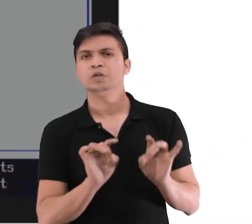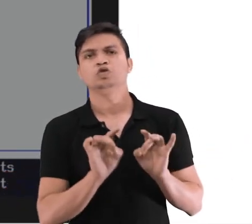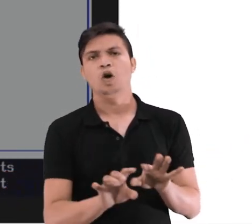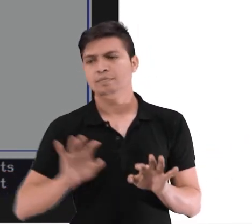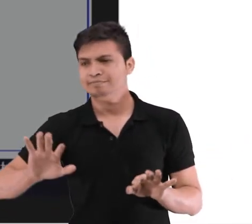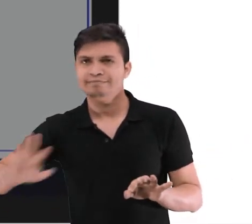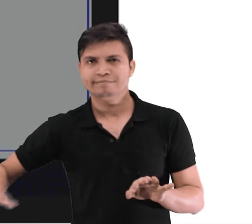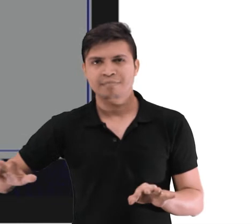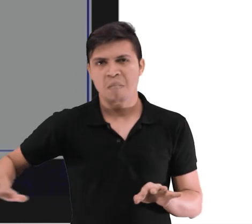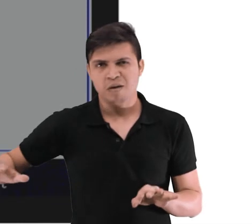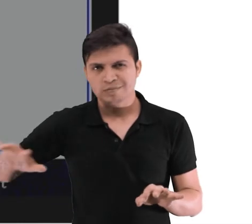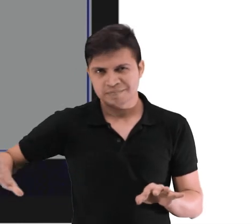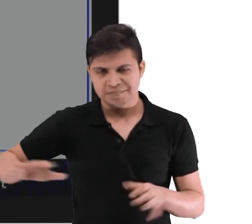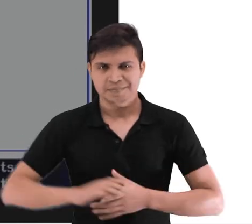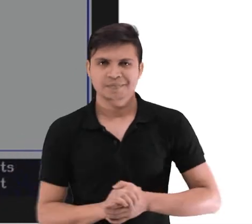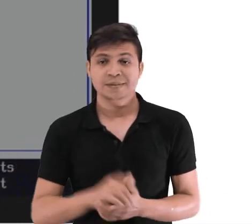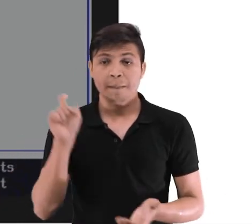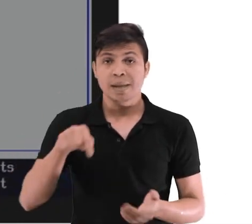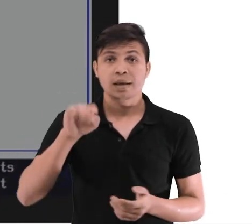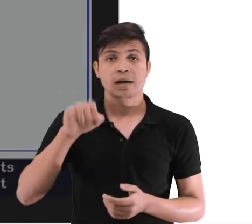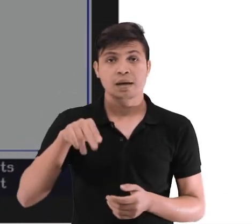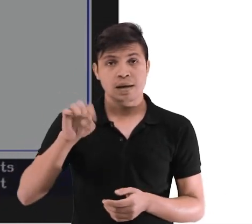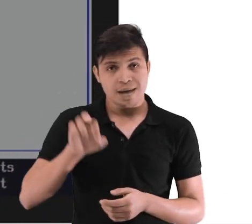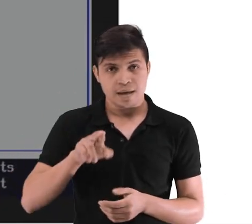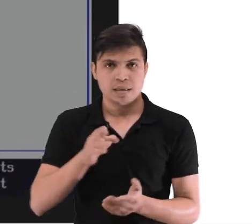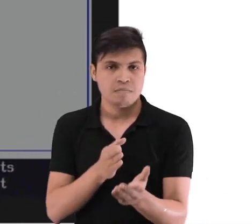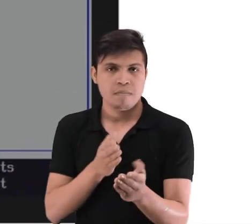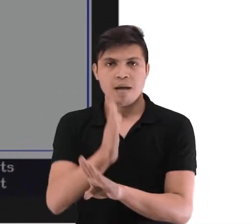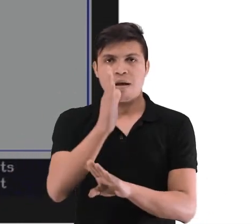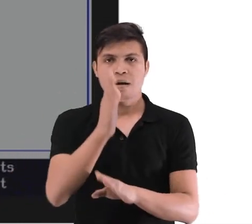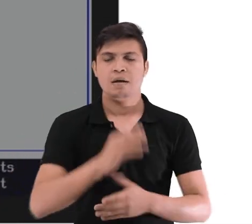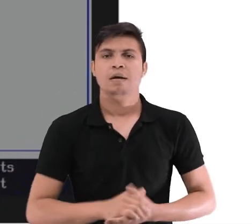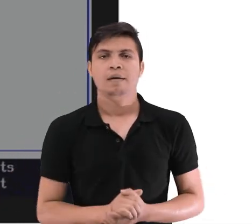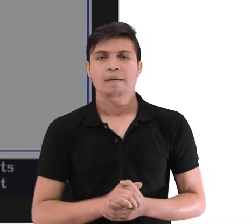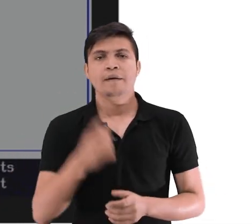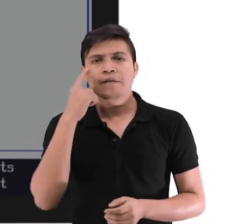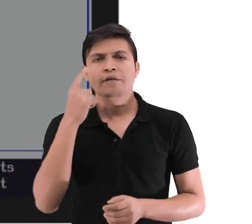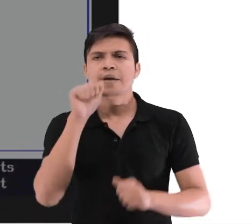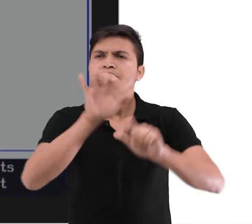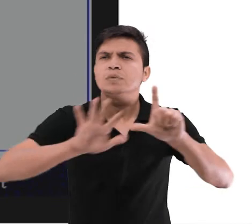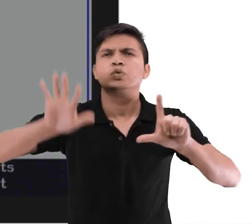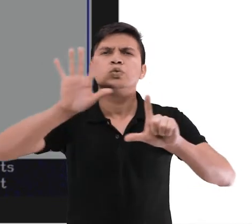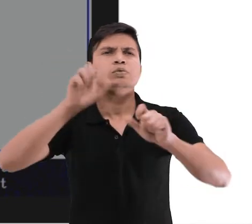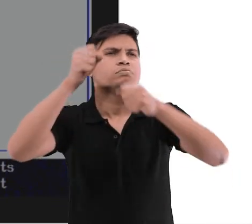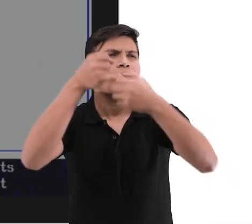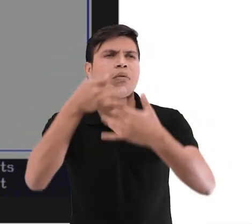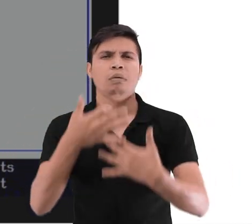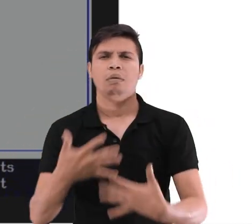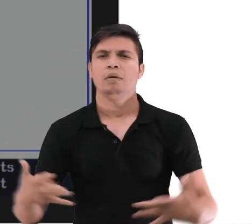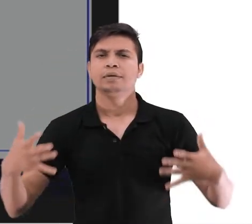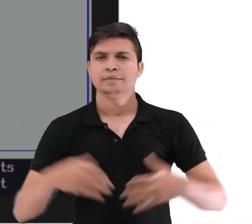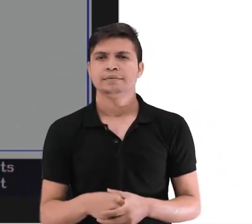Eu vou apertar Enter para entrar nesse USB Setup e veja as opções que tem.